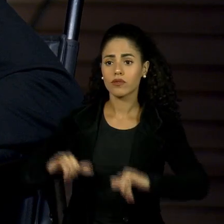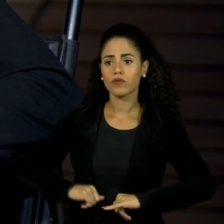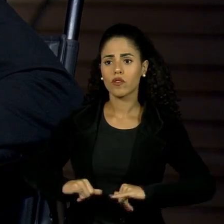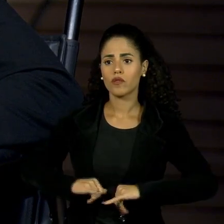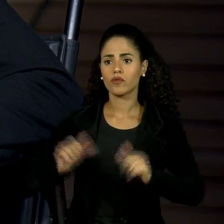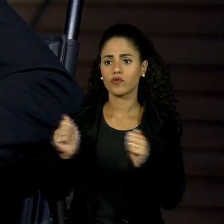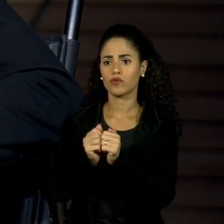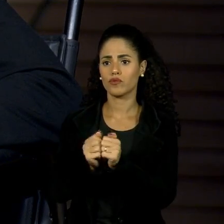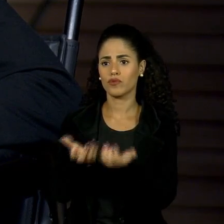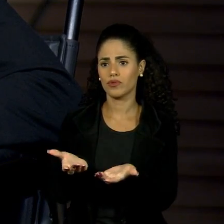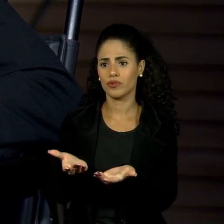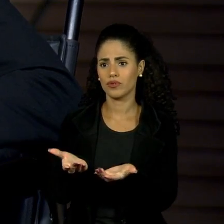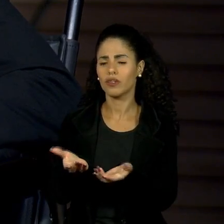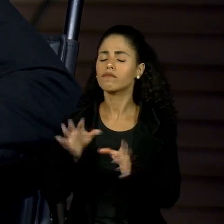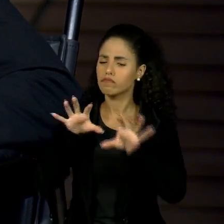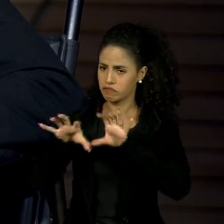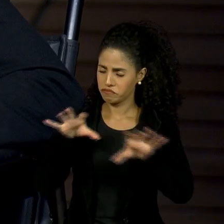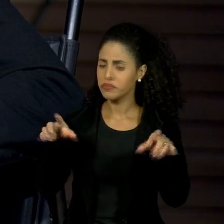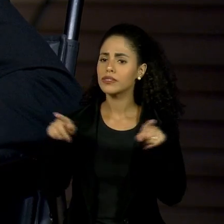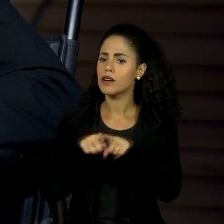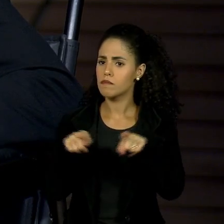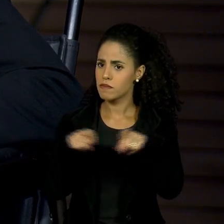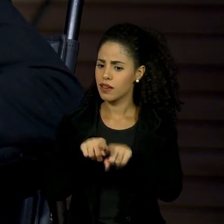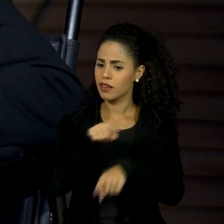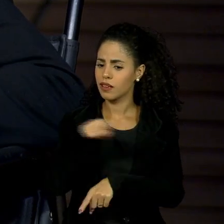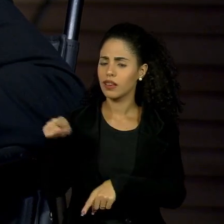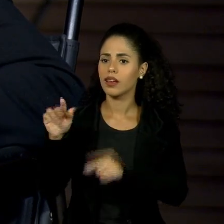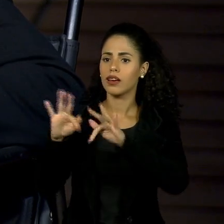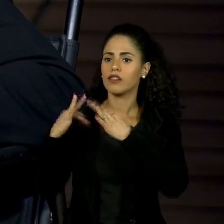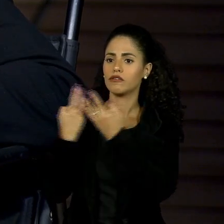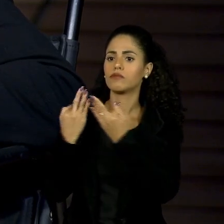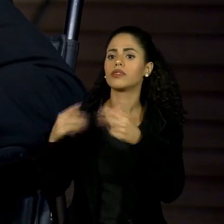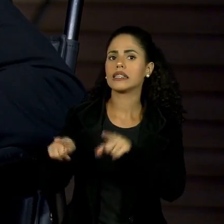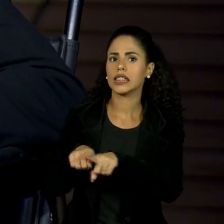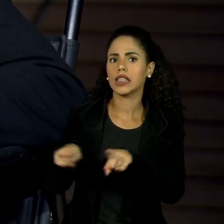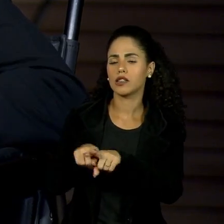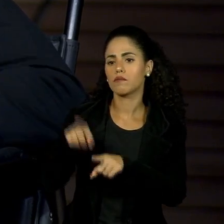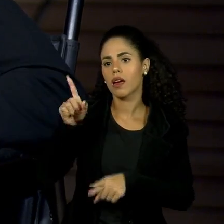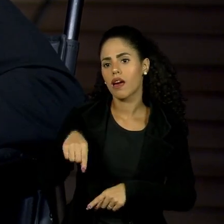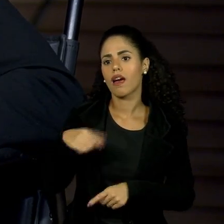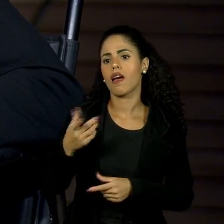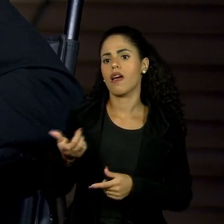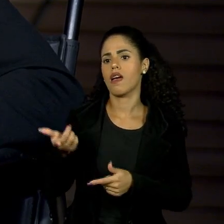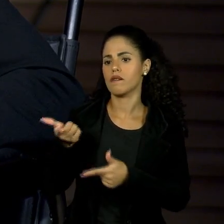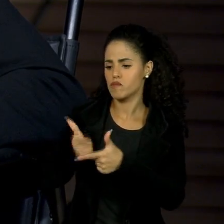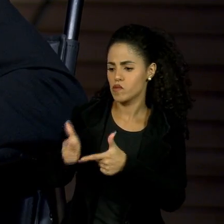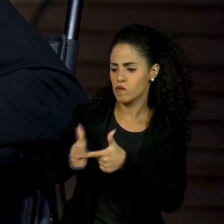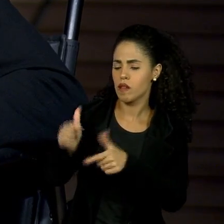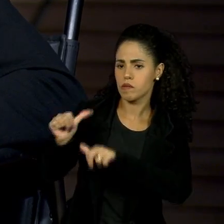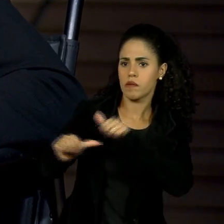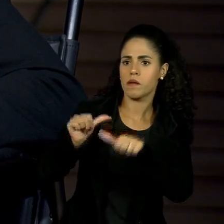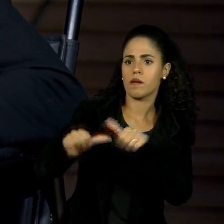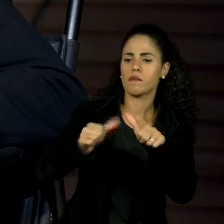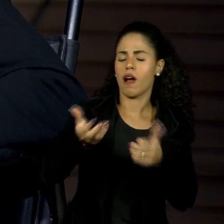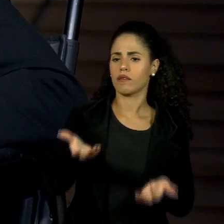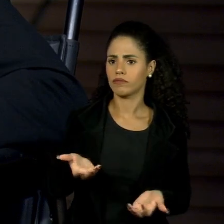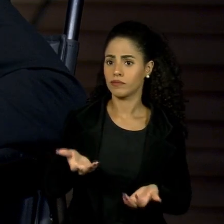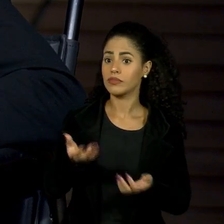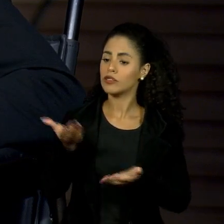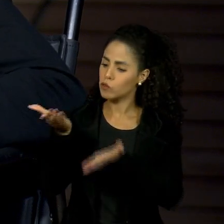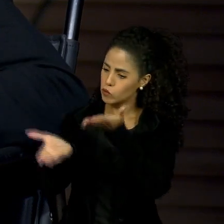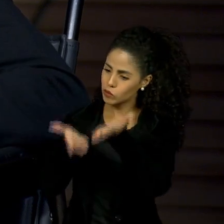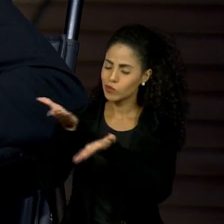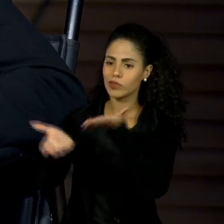é diretamente afetada e mais, a família também é a alavanca da mudança. Então, o